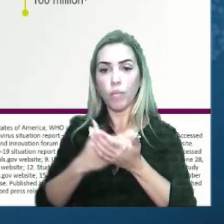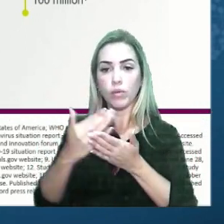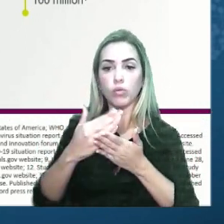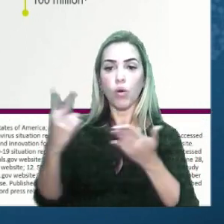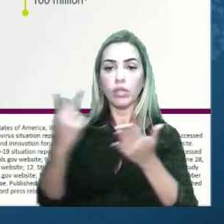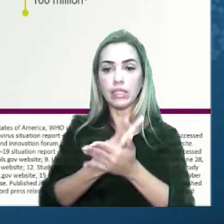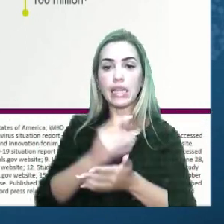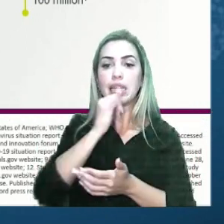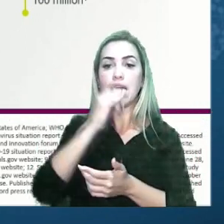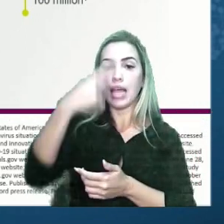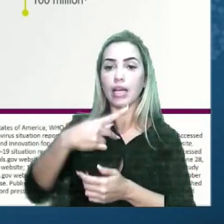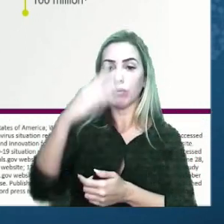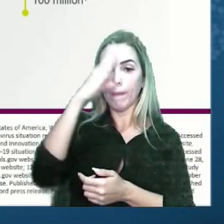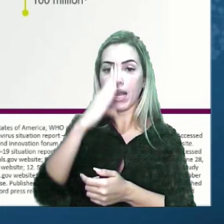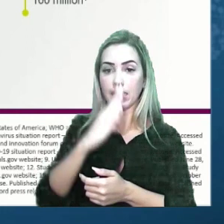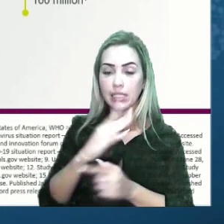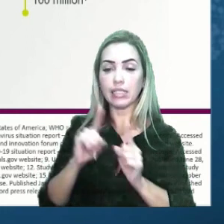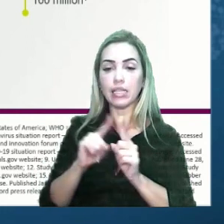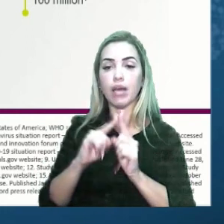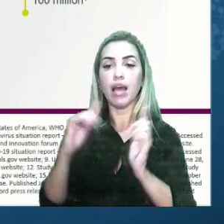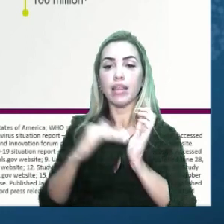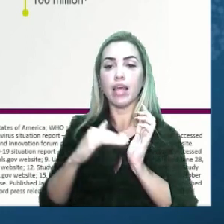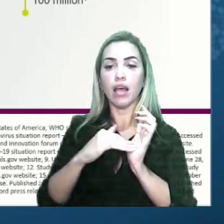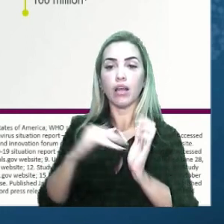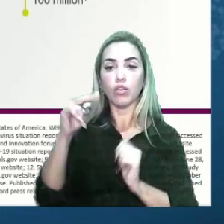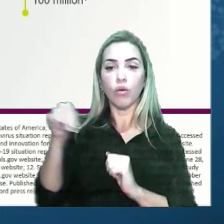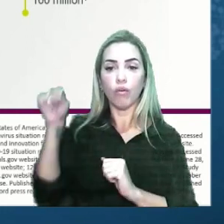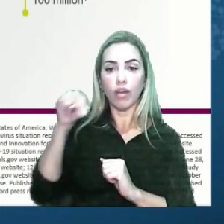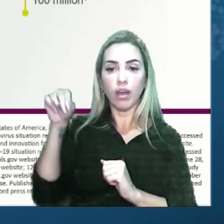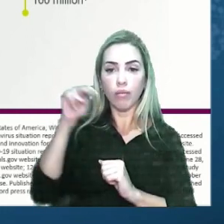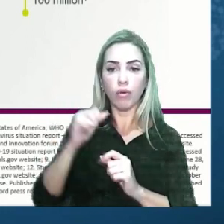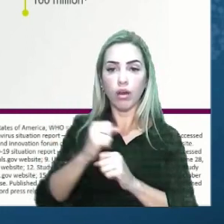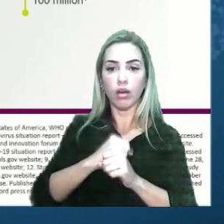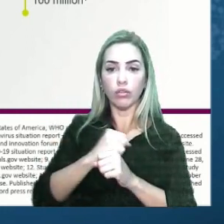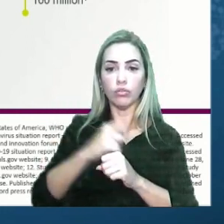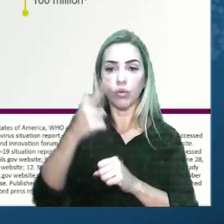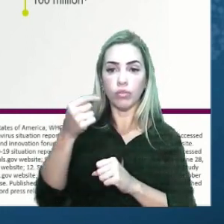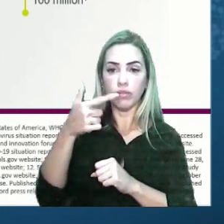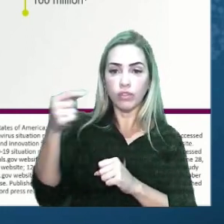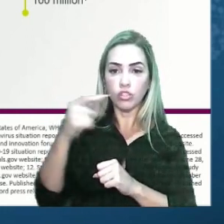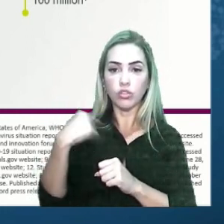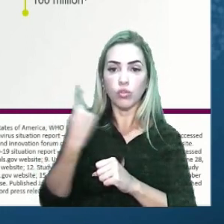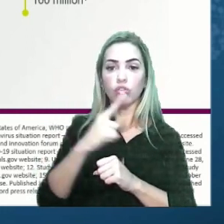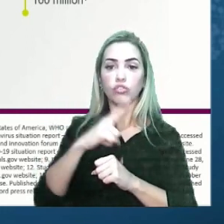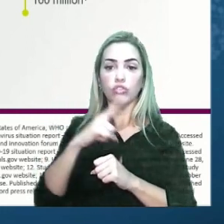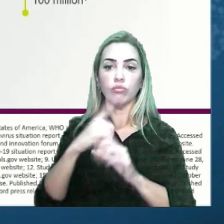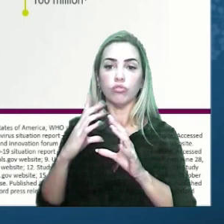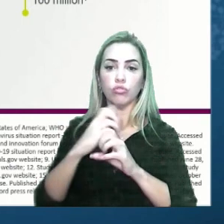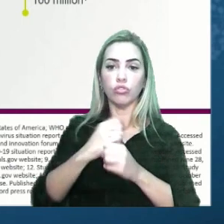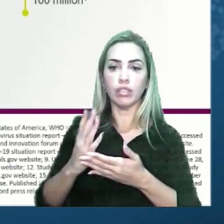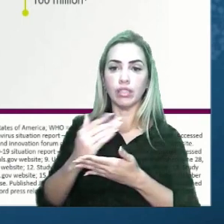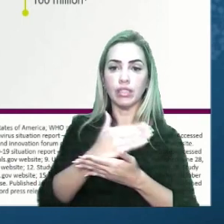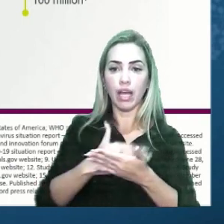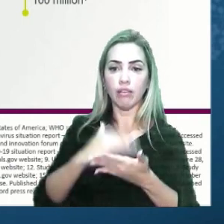testes no Brasil e até novembro de 2020 a gente tinha os dados de eficácia da